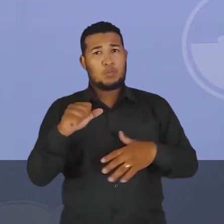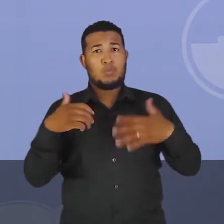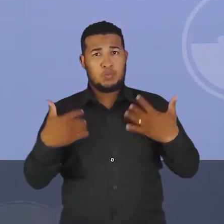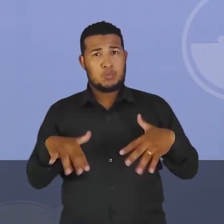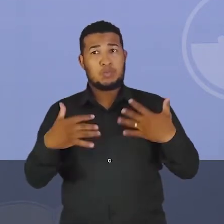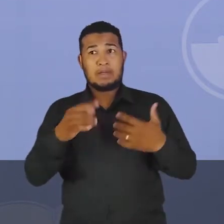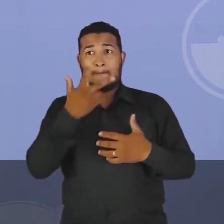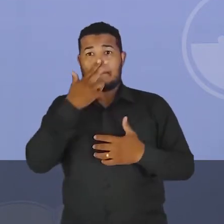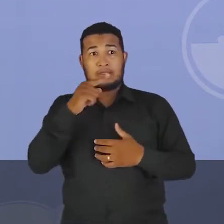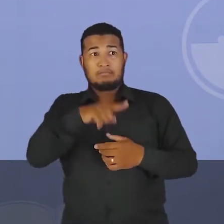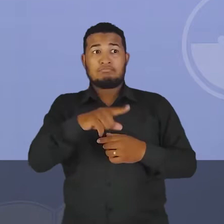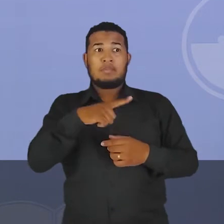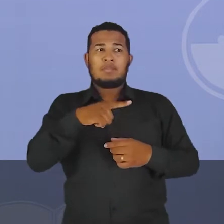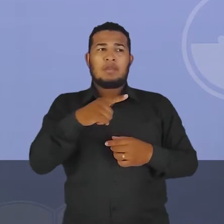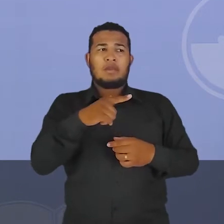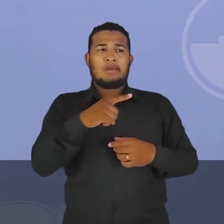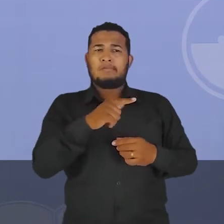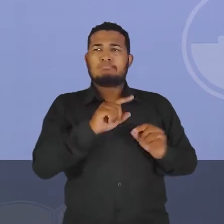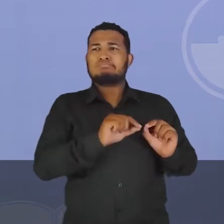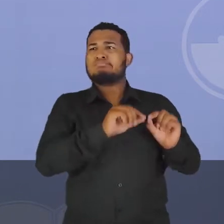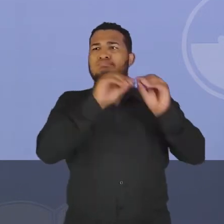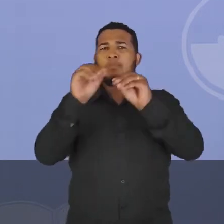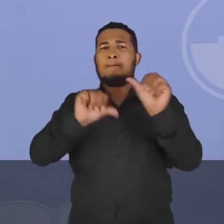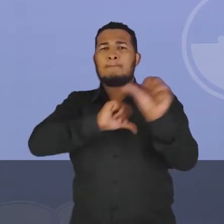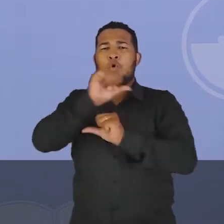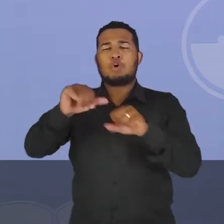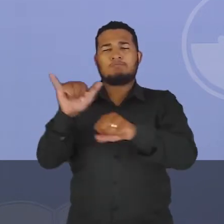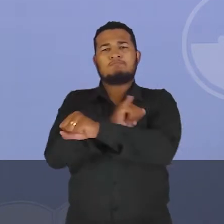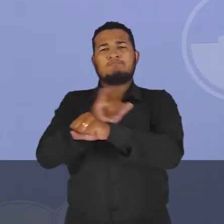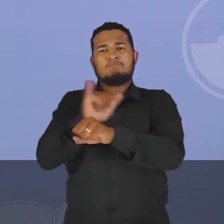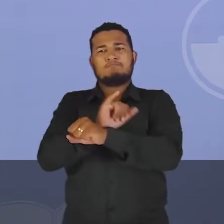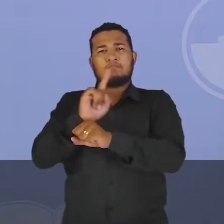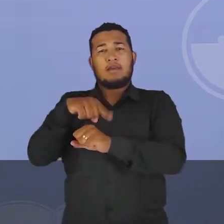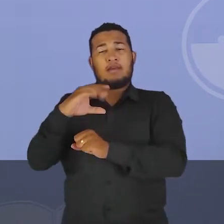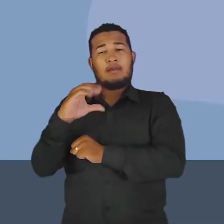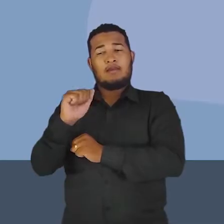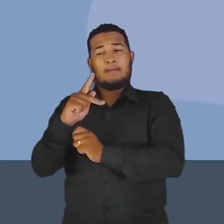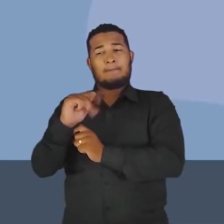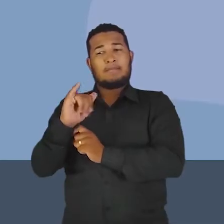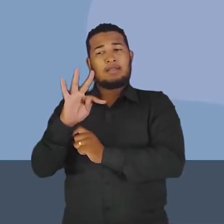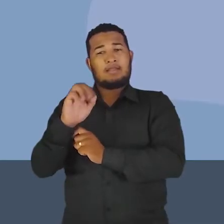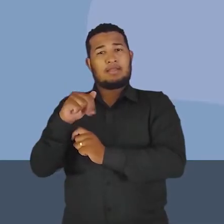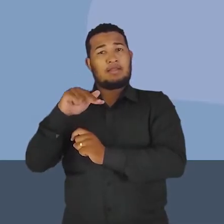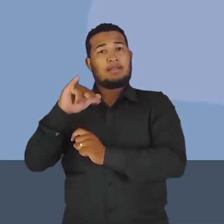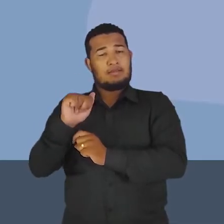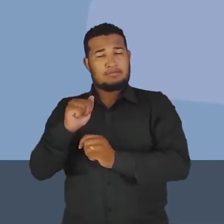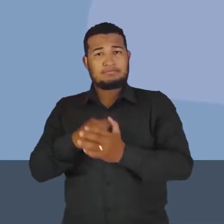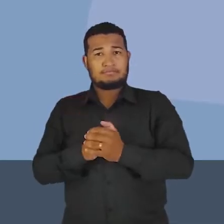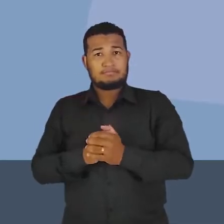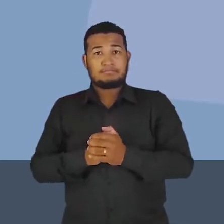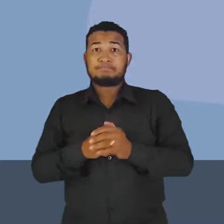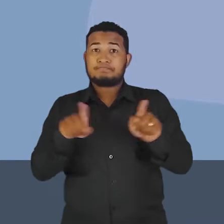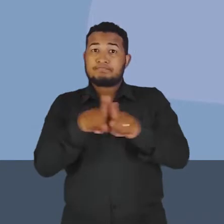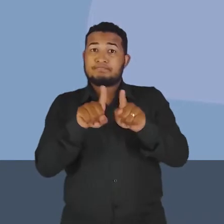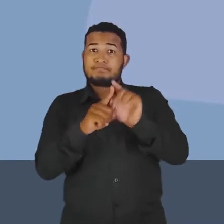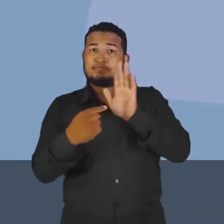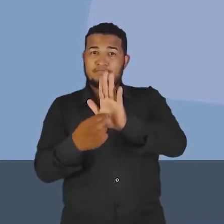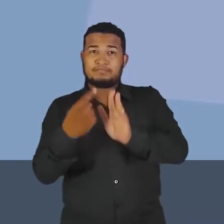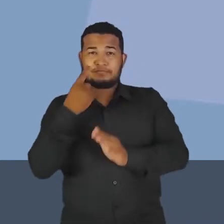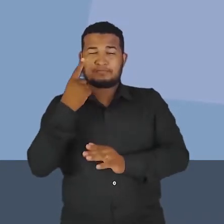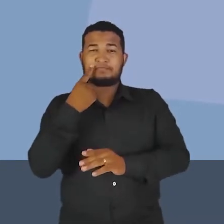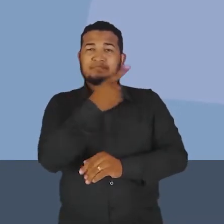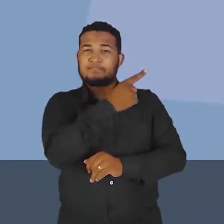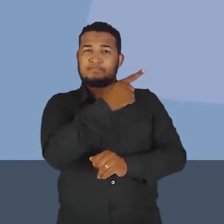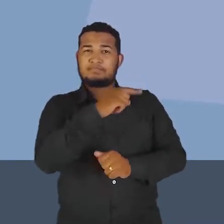da condição de vila para a capitania, tá? Bom, trago aqui para vocês também um mapa de Vila